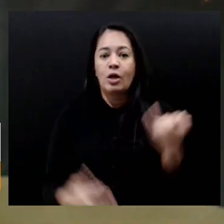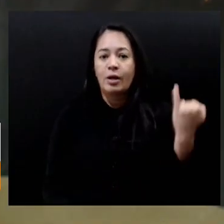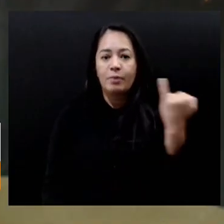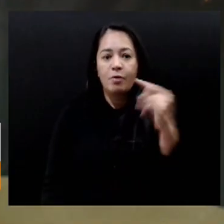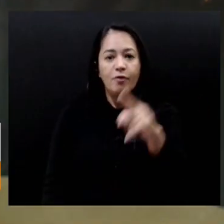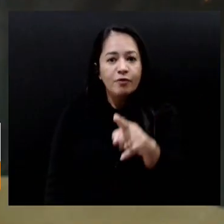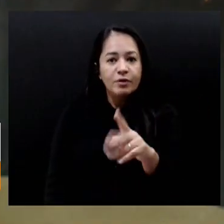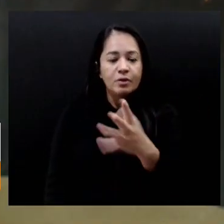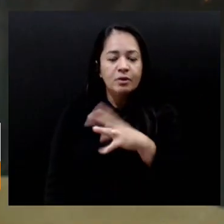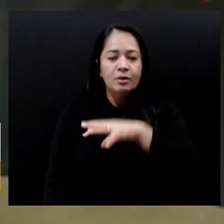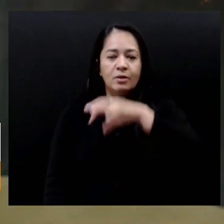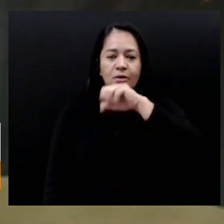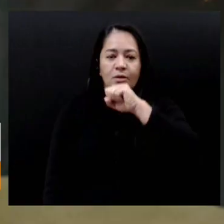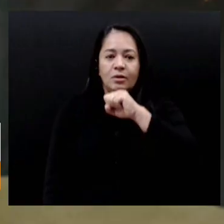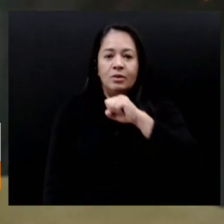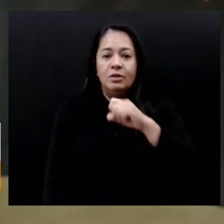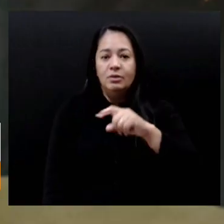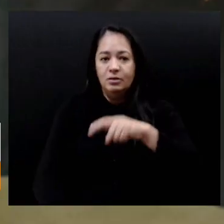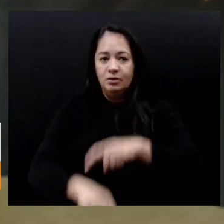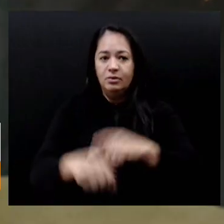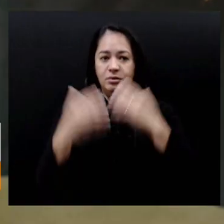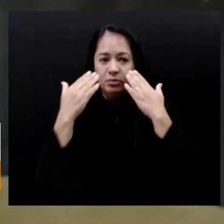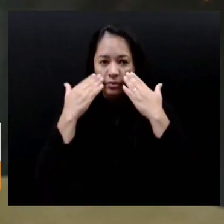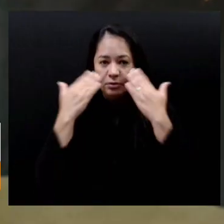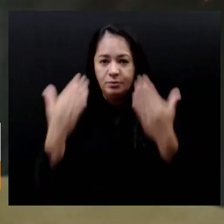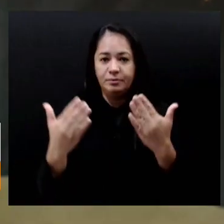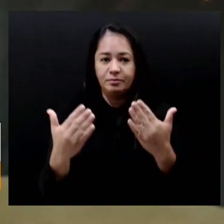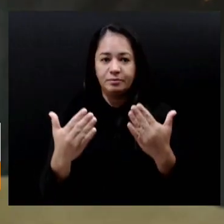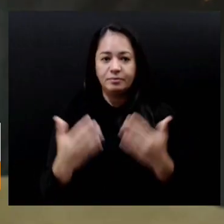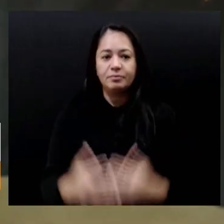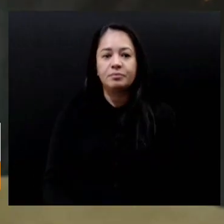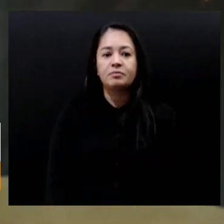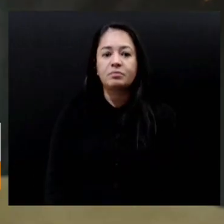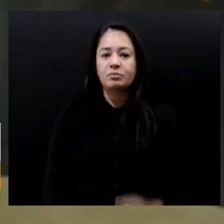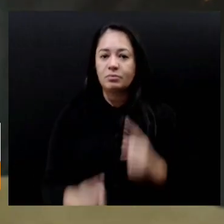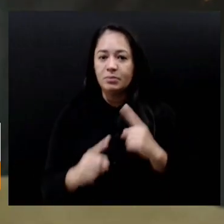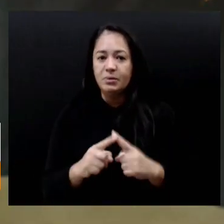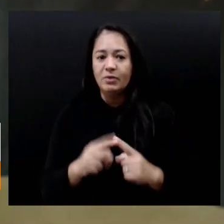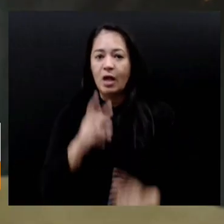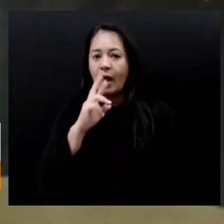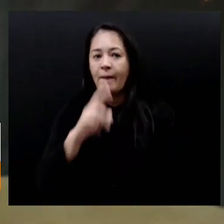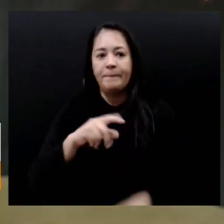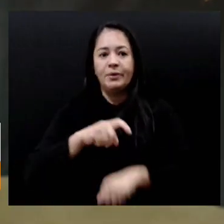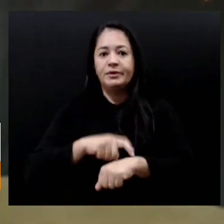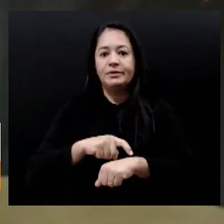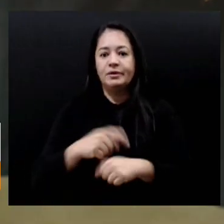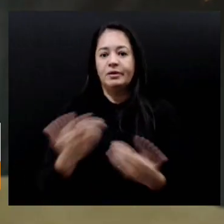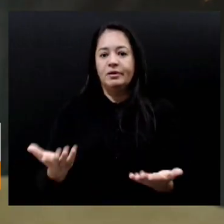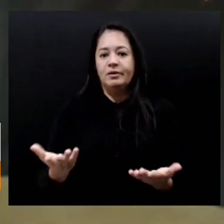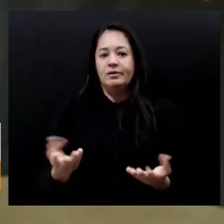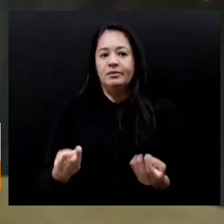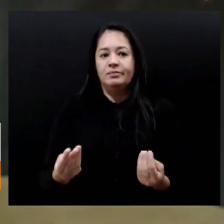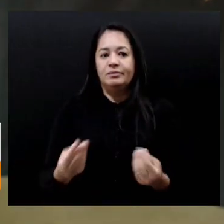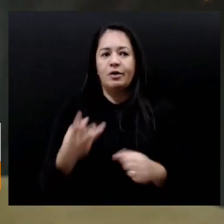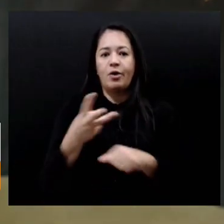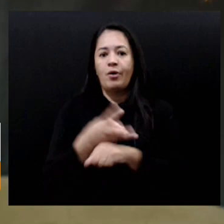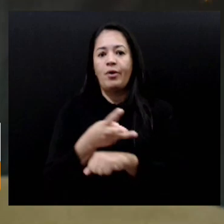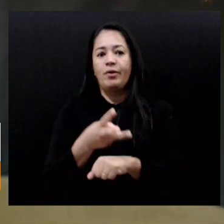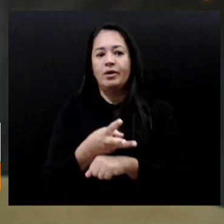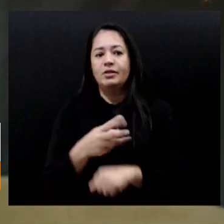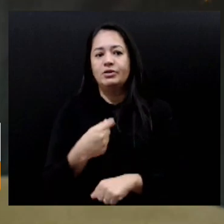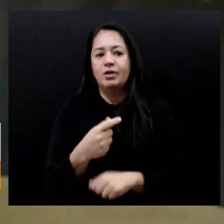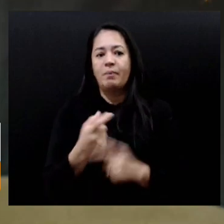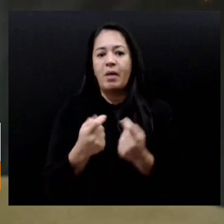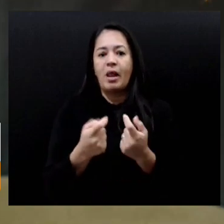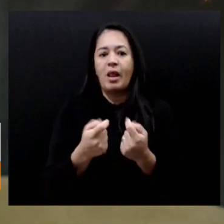também está diante desses aplicativos de mensagem, né? Porque o responder na hora me arremeteu ao WhatsApp, a gente responder na hora, todos